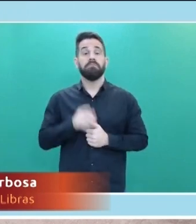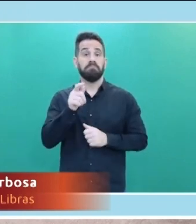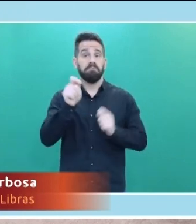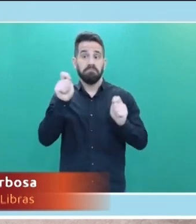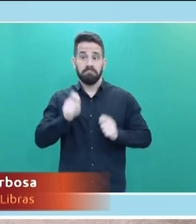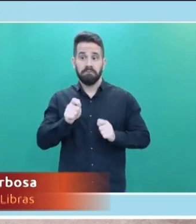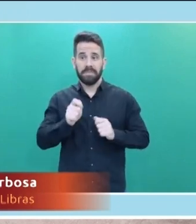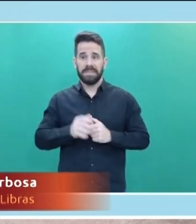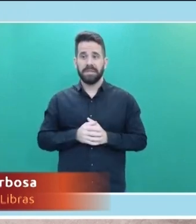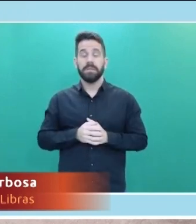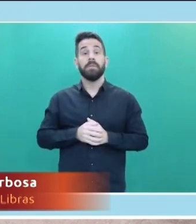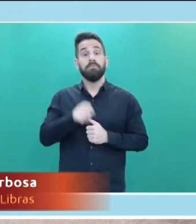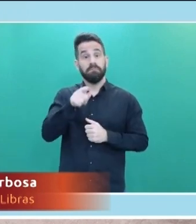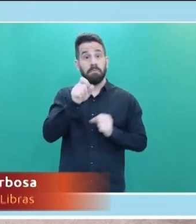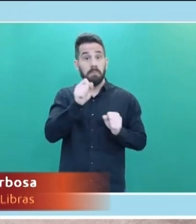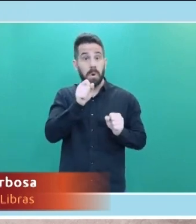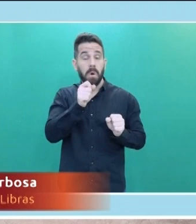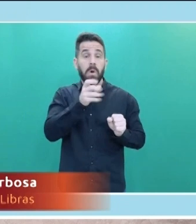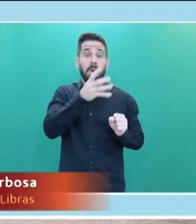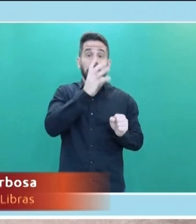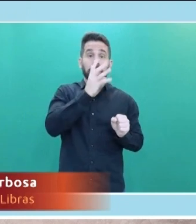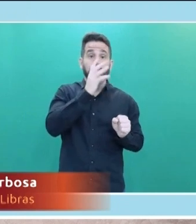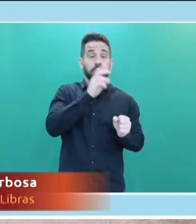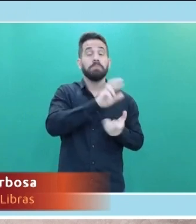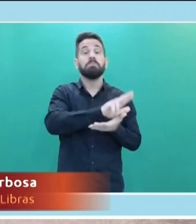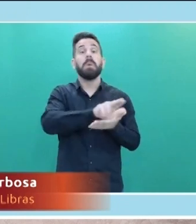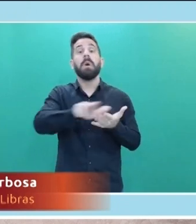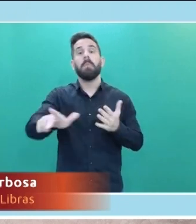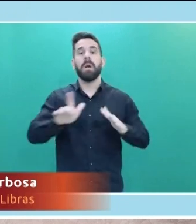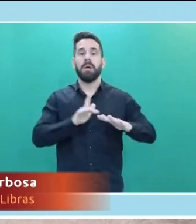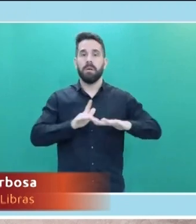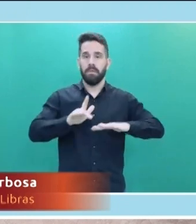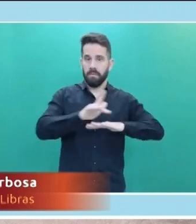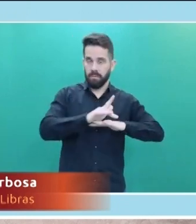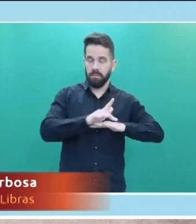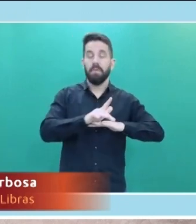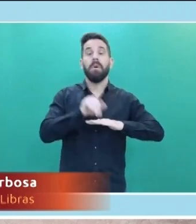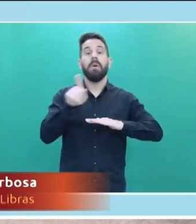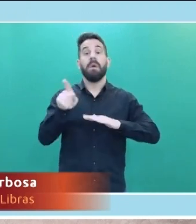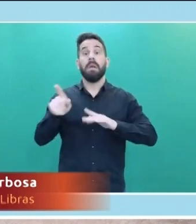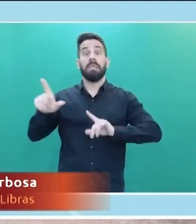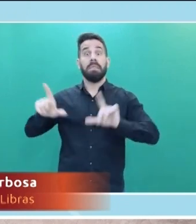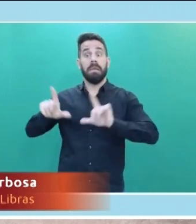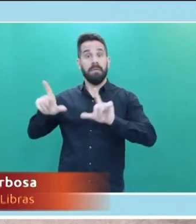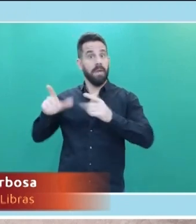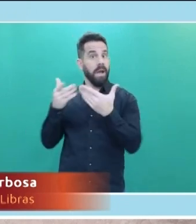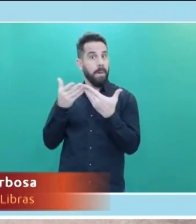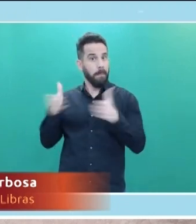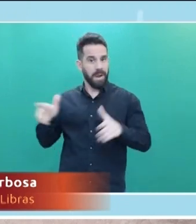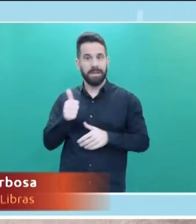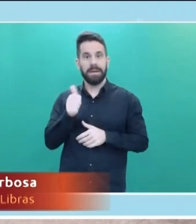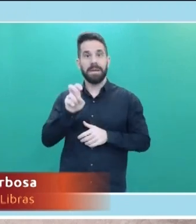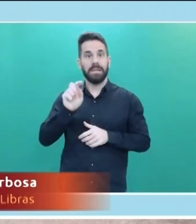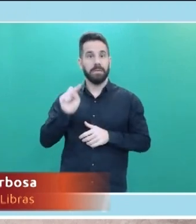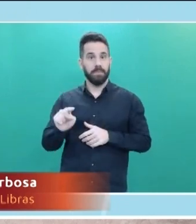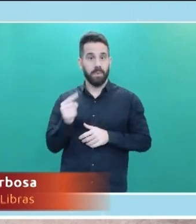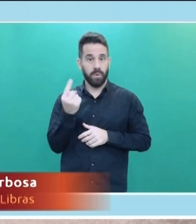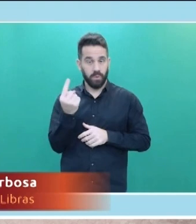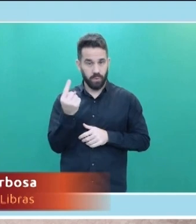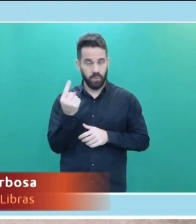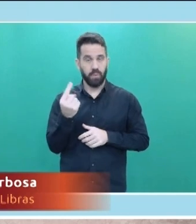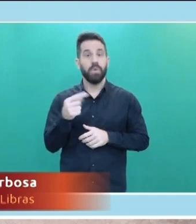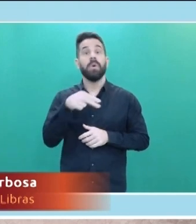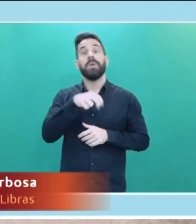faço questão de destacar aqui. Tanto na TV aberta, no canal 15.1, quanto também na NET Goiânia, no